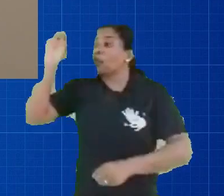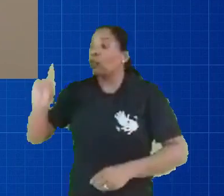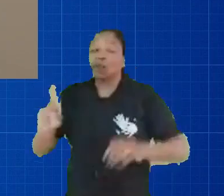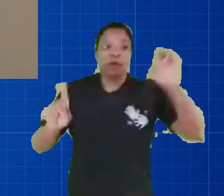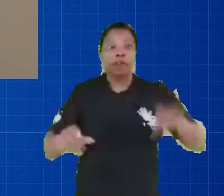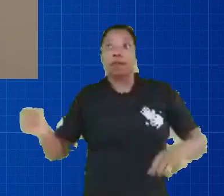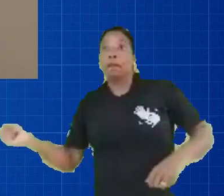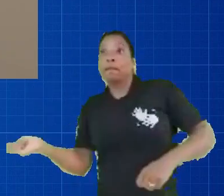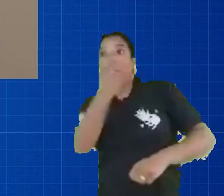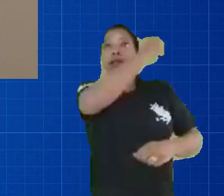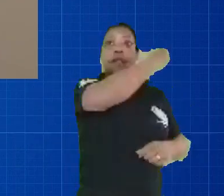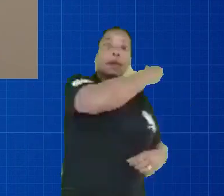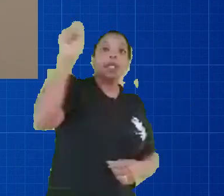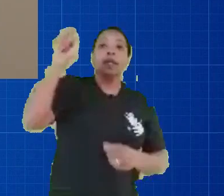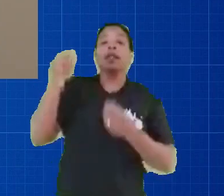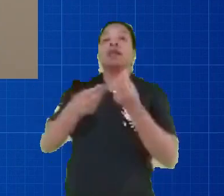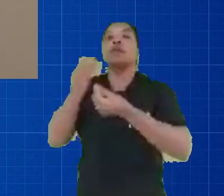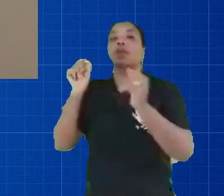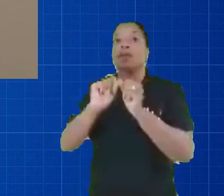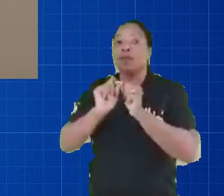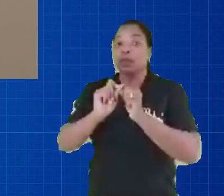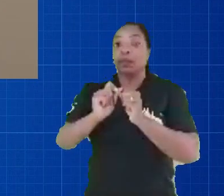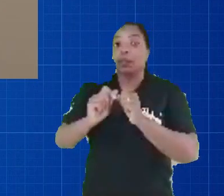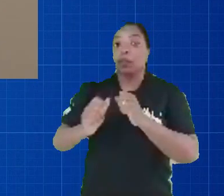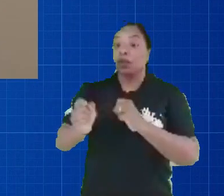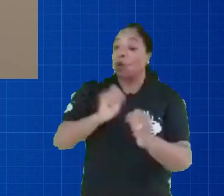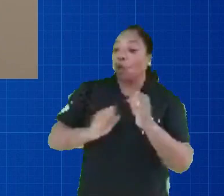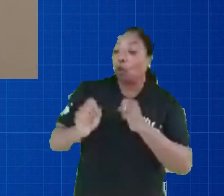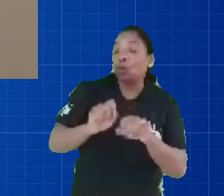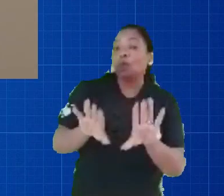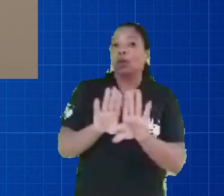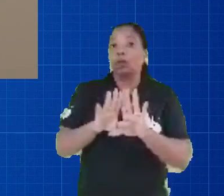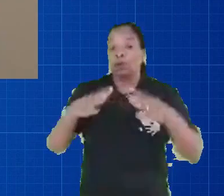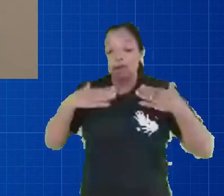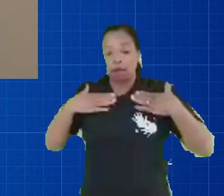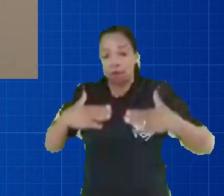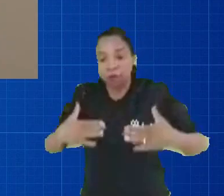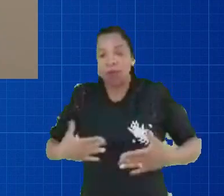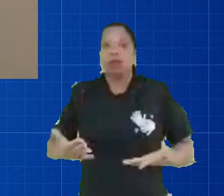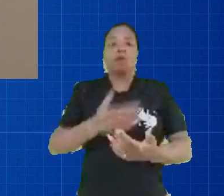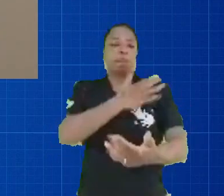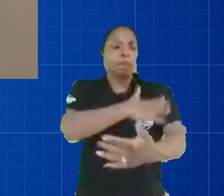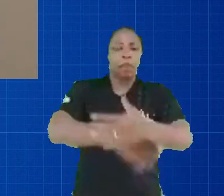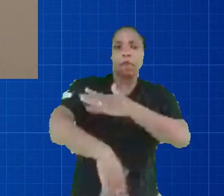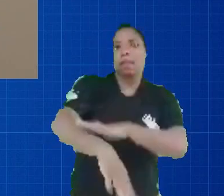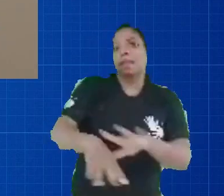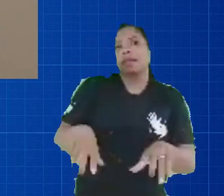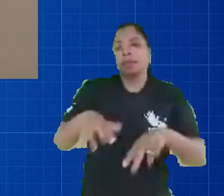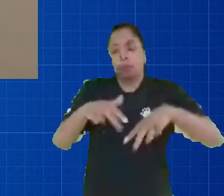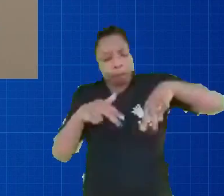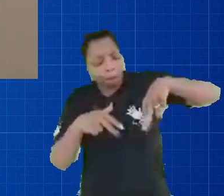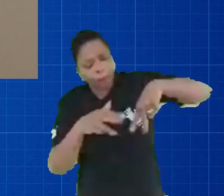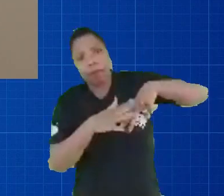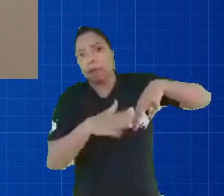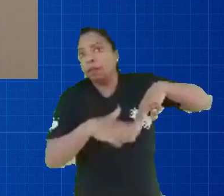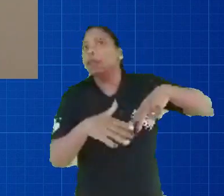coordenação motora geral, tem muita movimentação de pernas, de braço. E é um esporte que eu recomendo. Ele é um esporte para... Não estou querendo